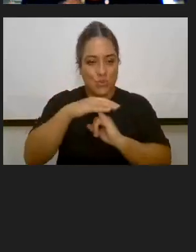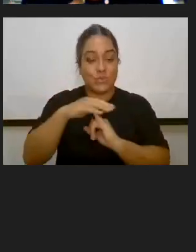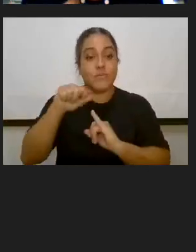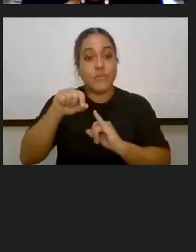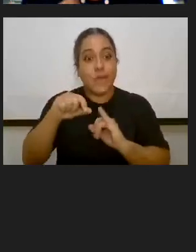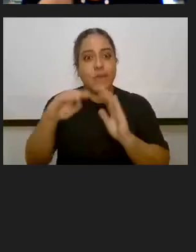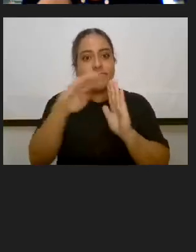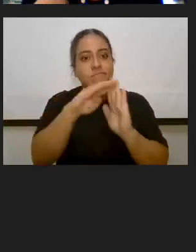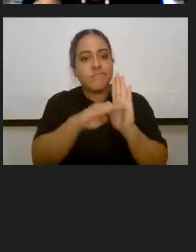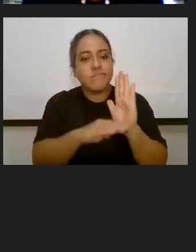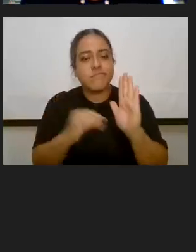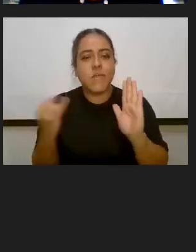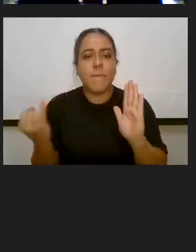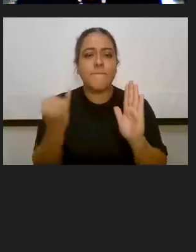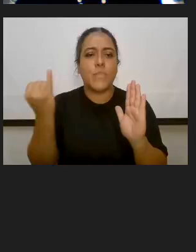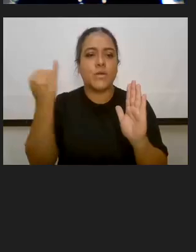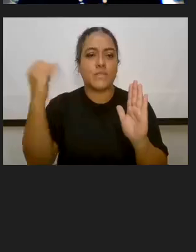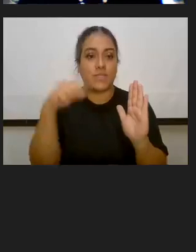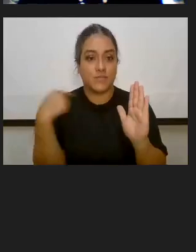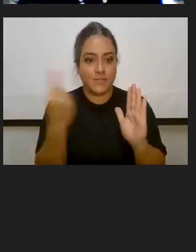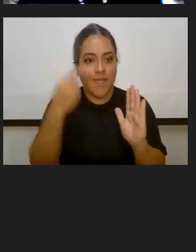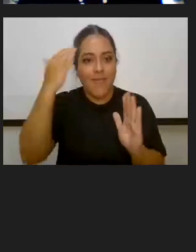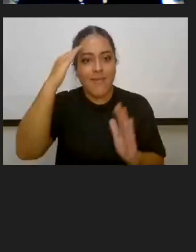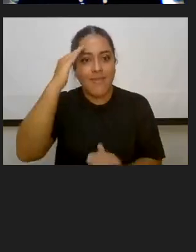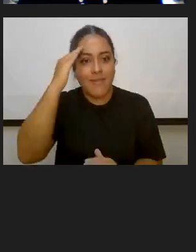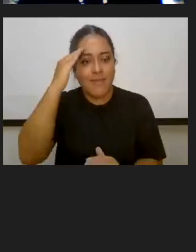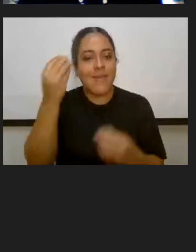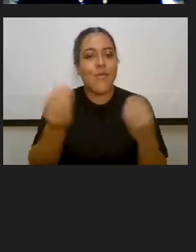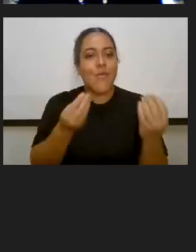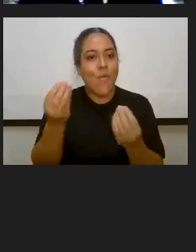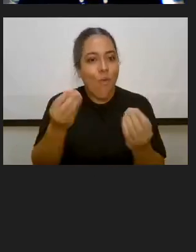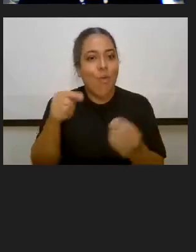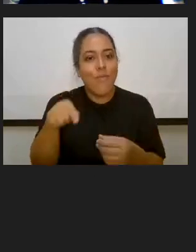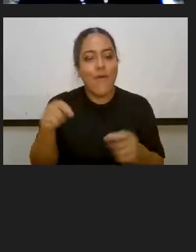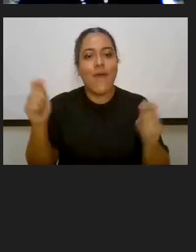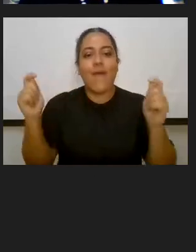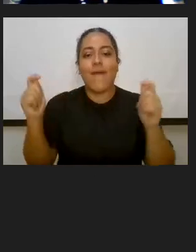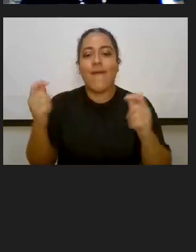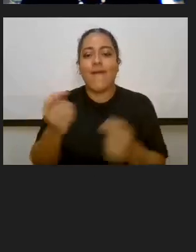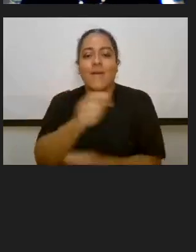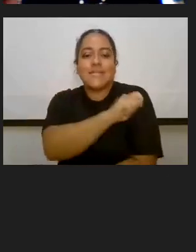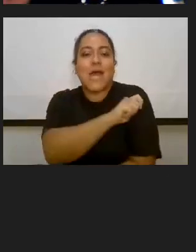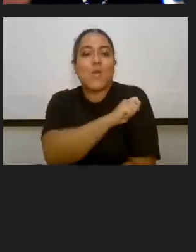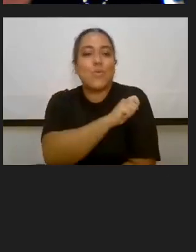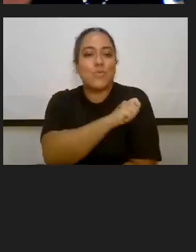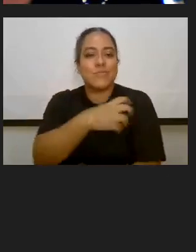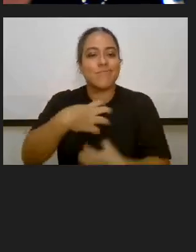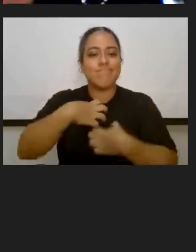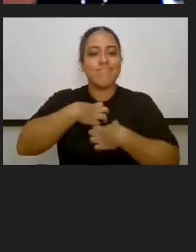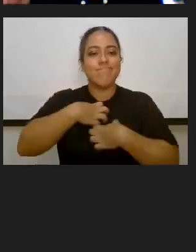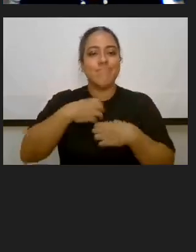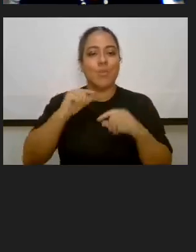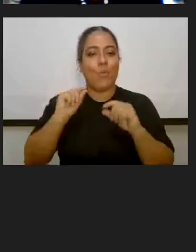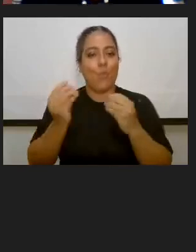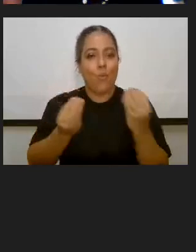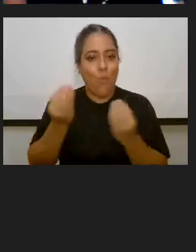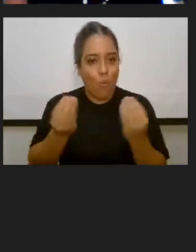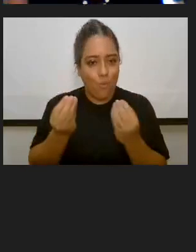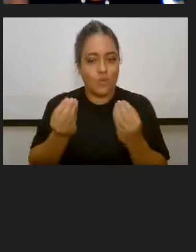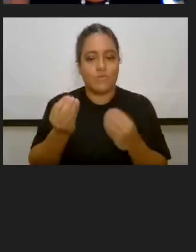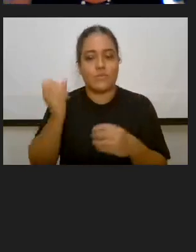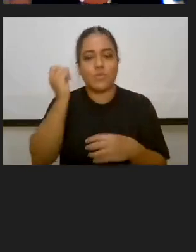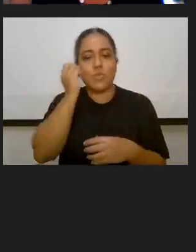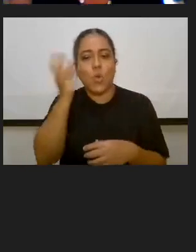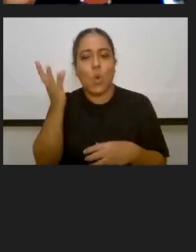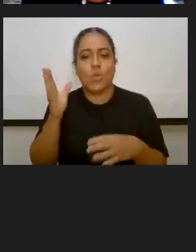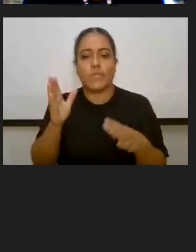para a gente, para entender essa condição dos nossos estudantes, seja em relação aos estudos,